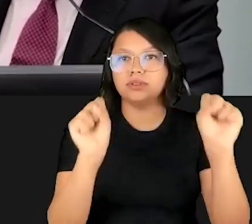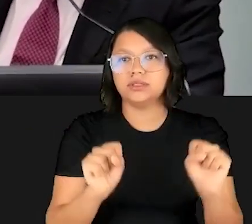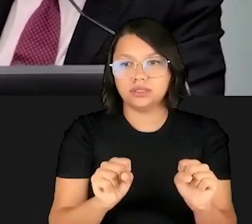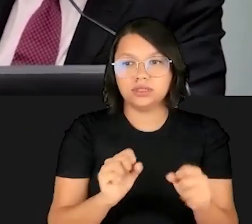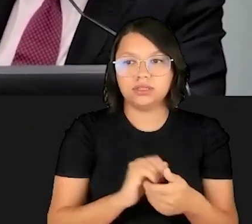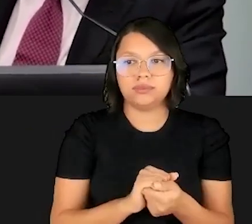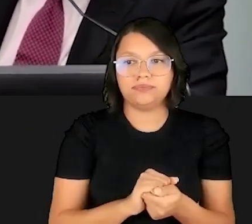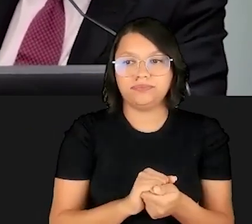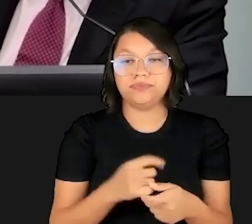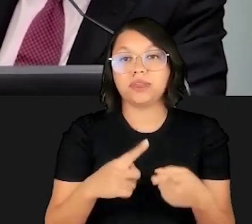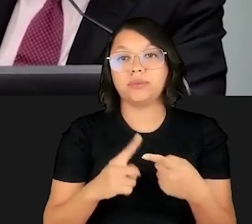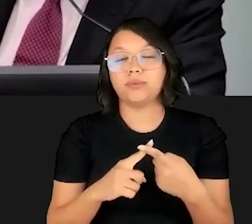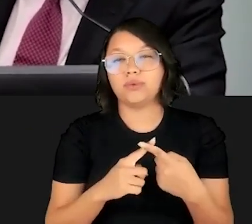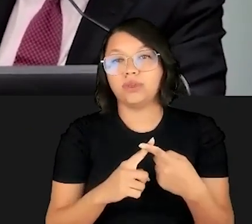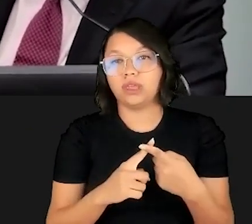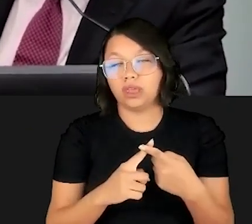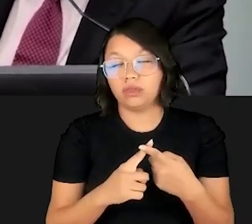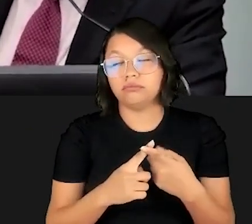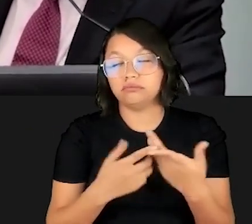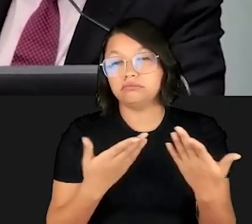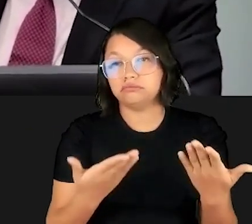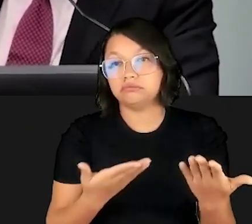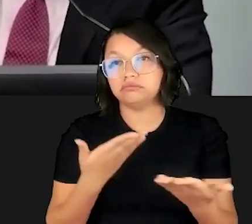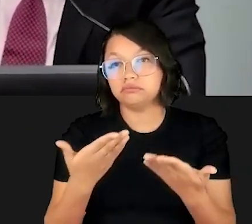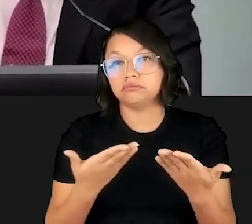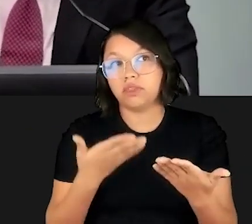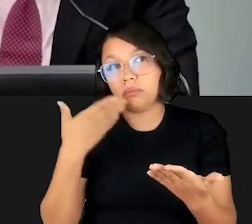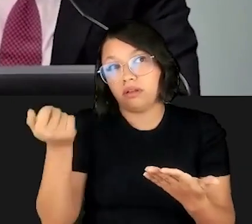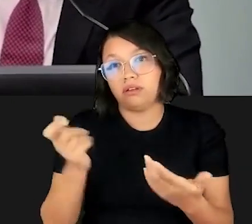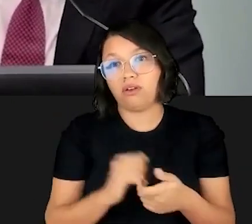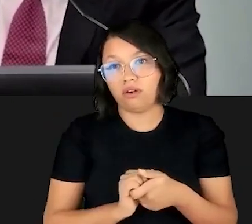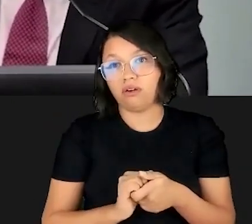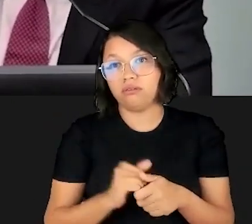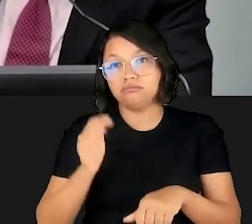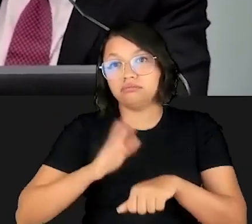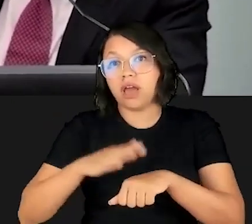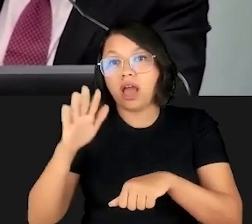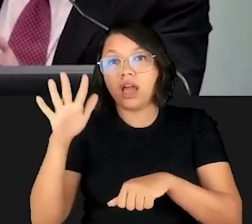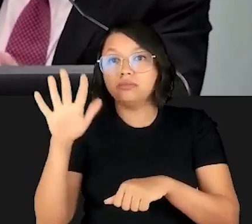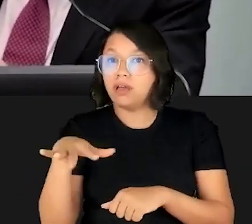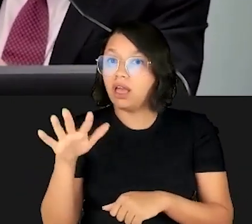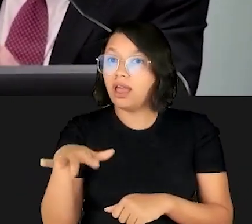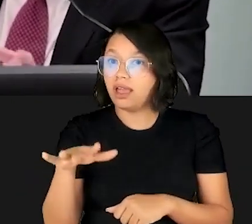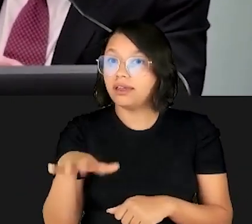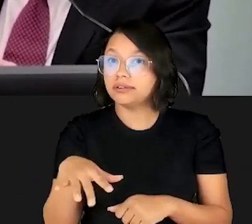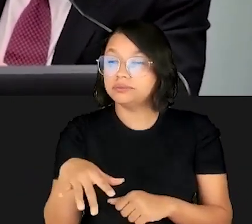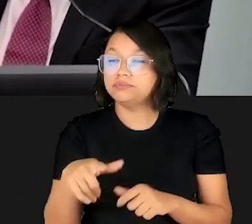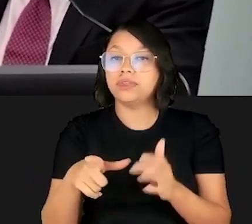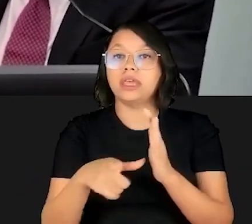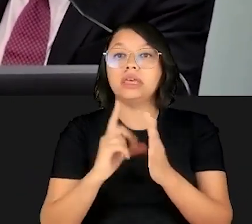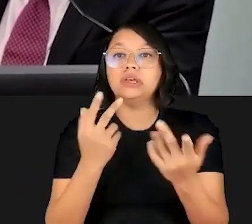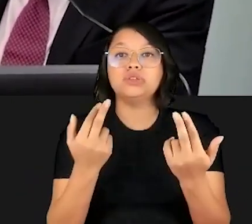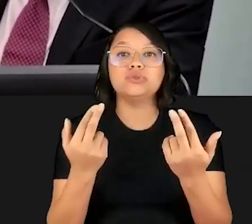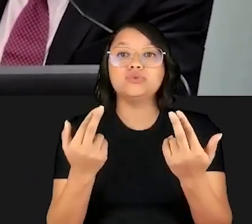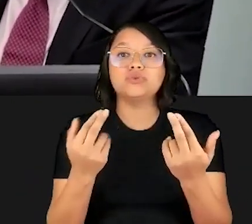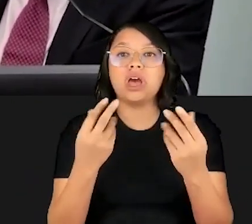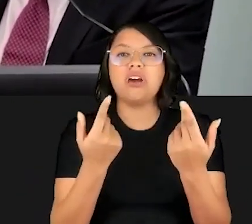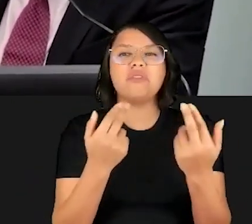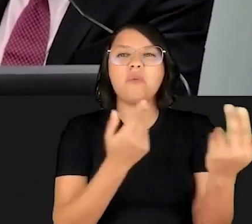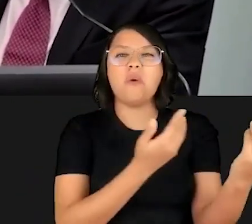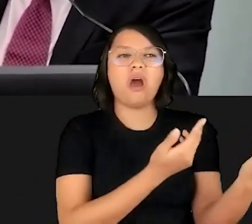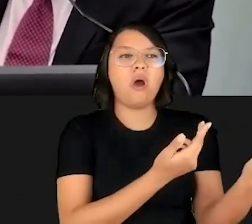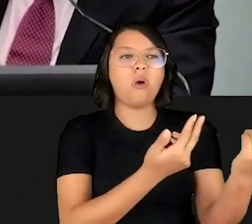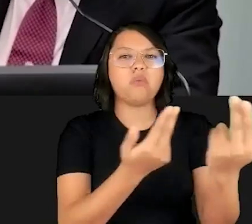câncer, porque faz muito sentido. E mais, vai ser mais econômico, porque antes eu dava o mesmo tratamento para todo mundo e pouquíssimos pacientes